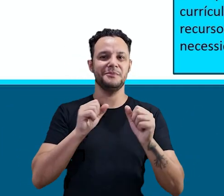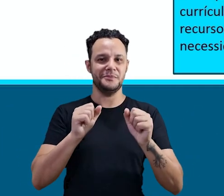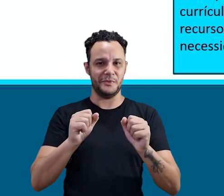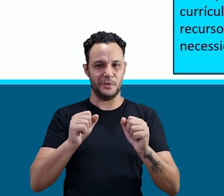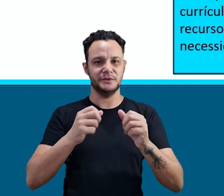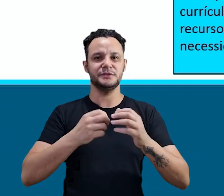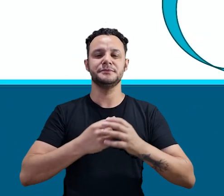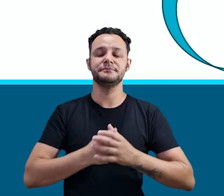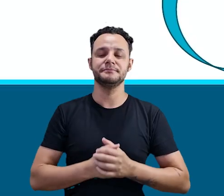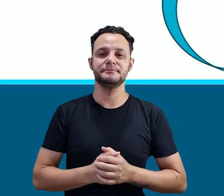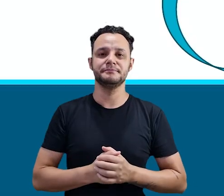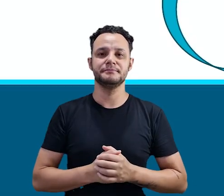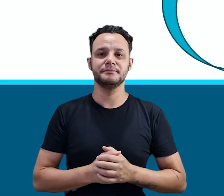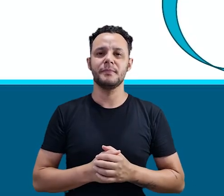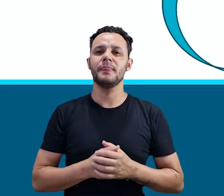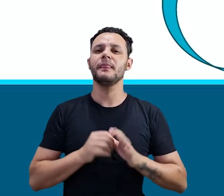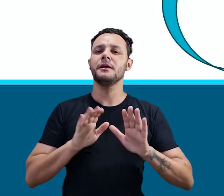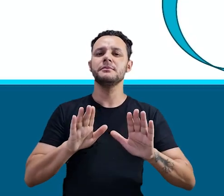que é suplementar.